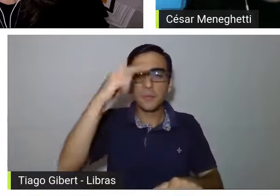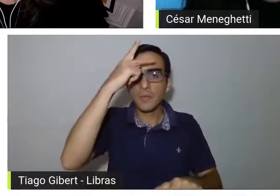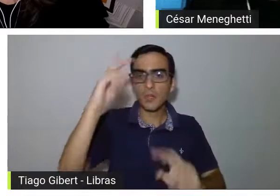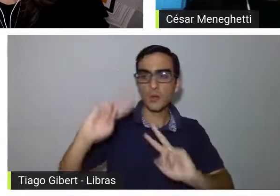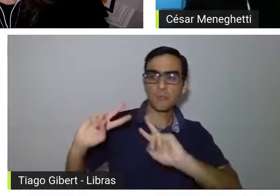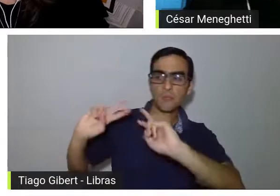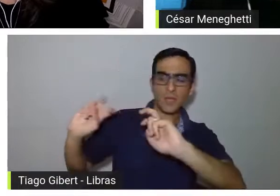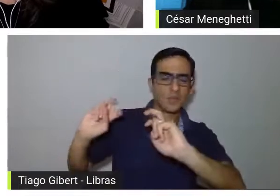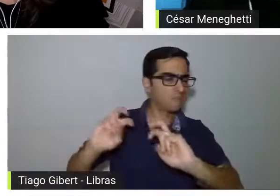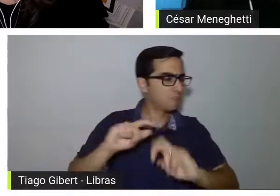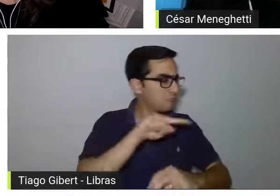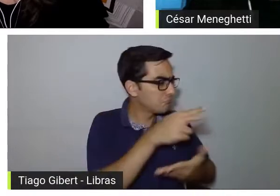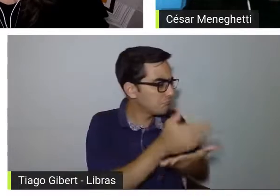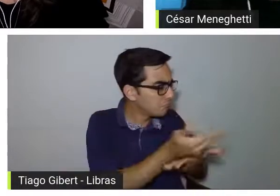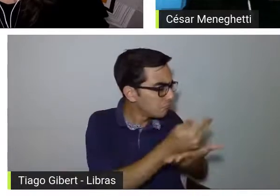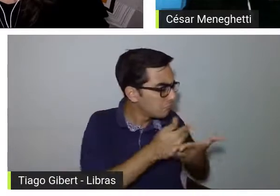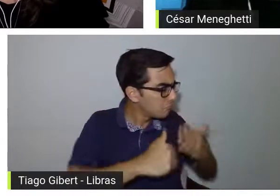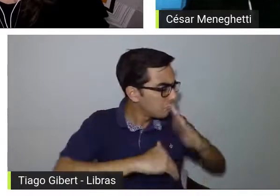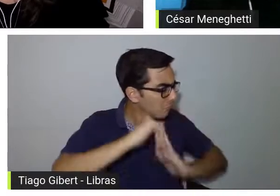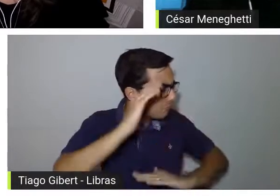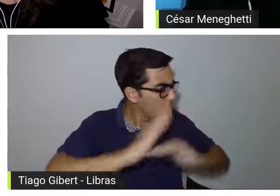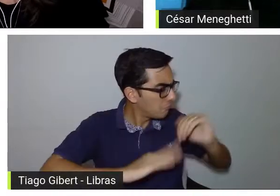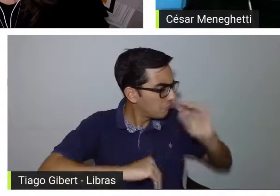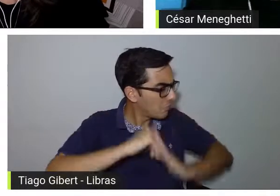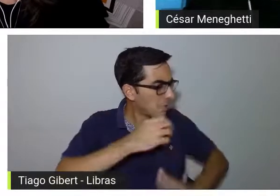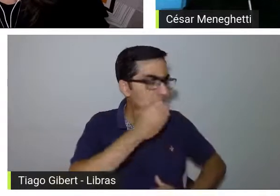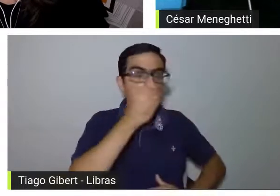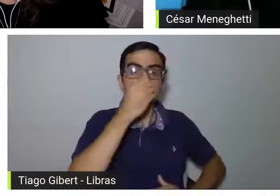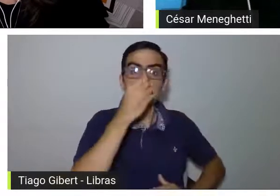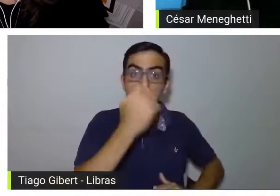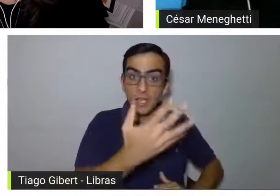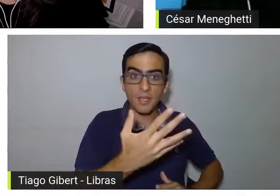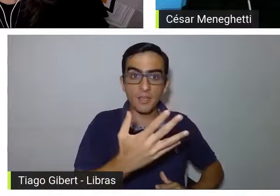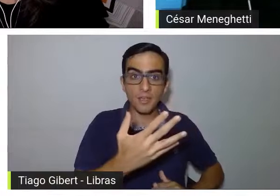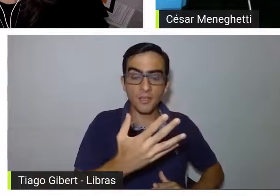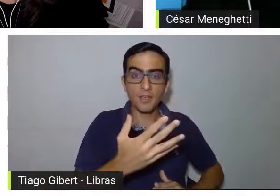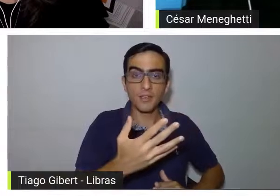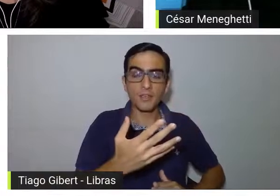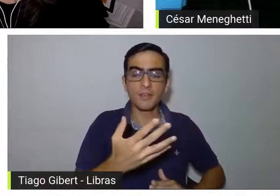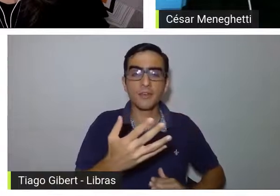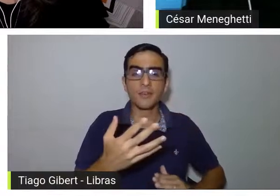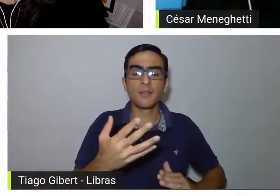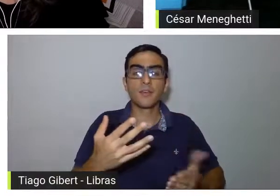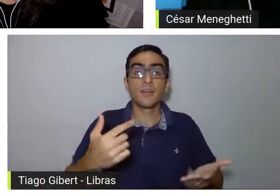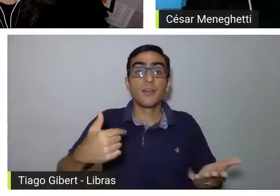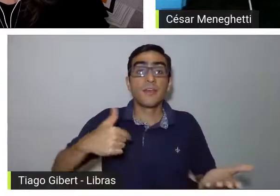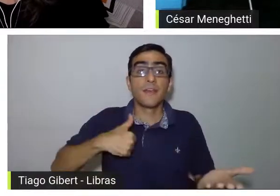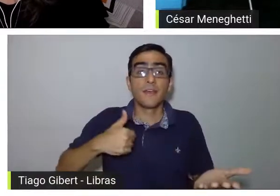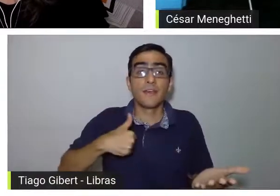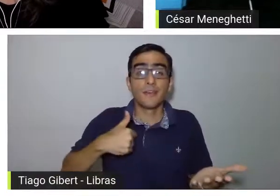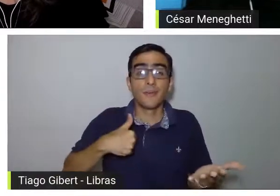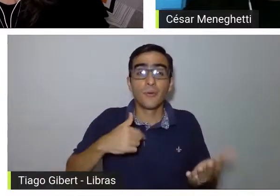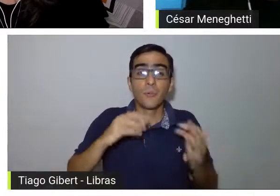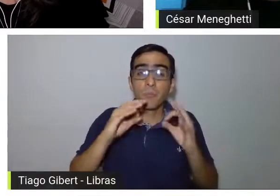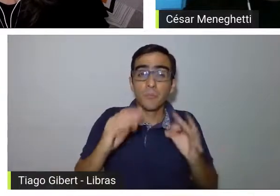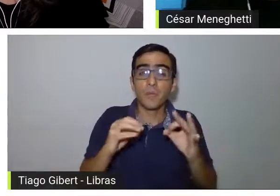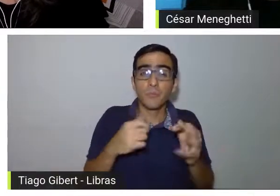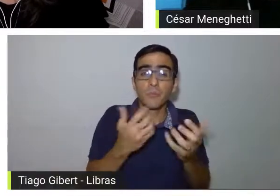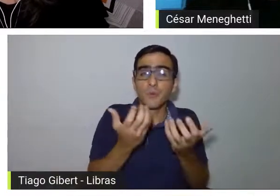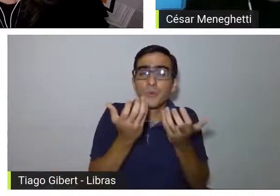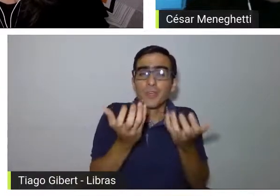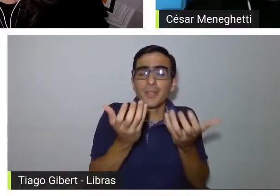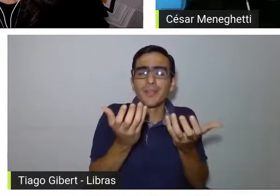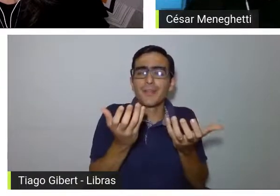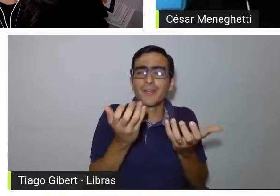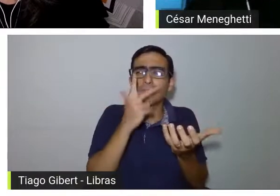desenhava bem e tudo. Era meio virtuoso, né? Mas eu queria sair desse